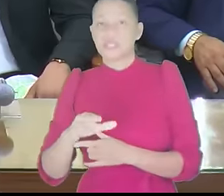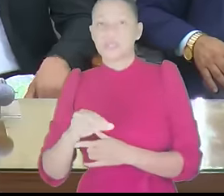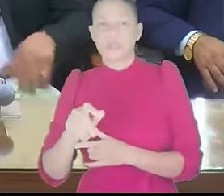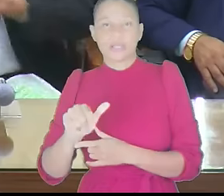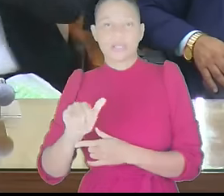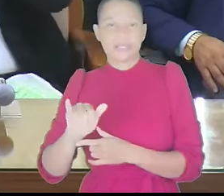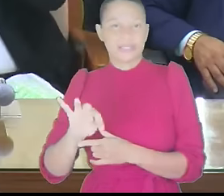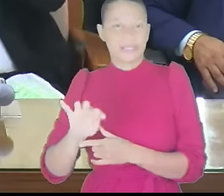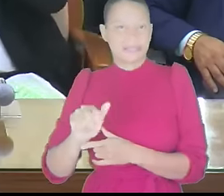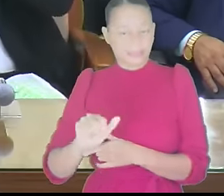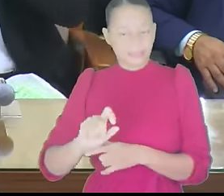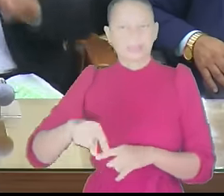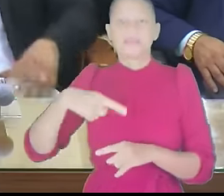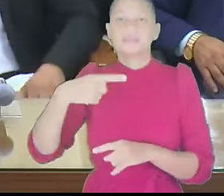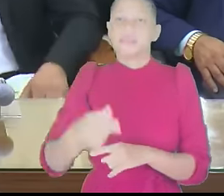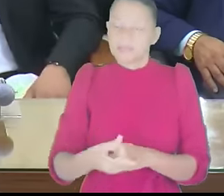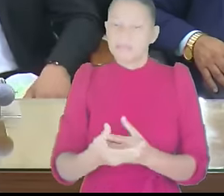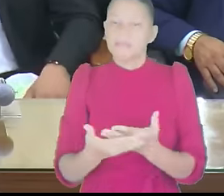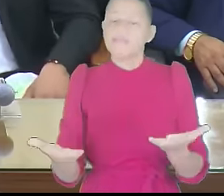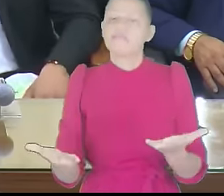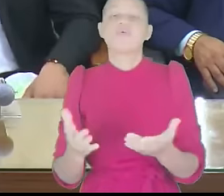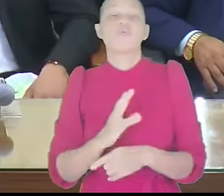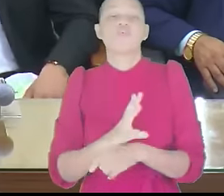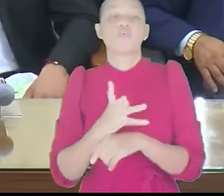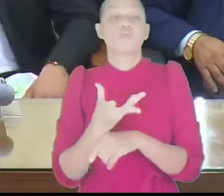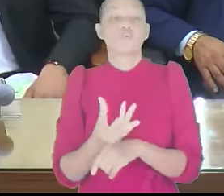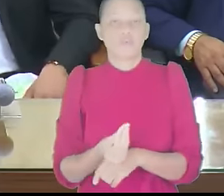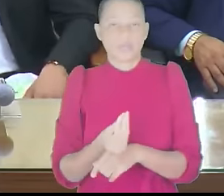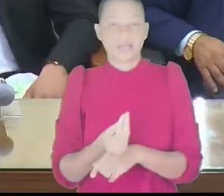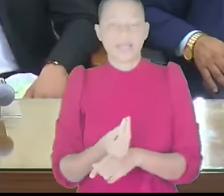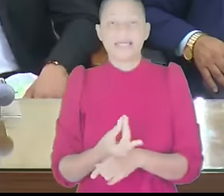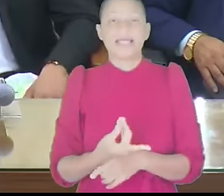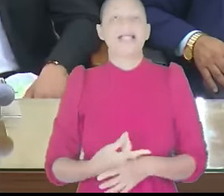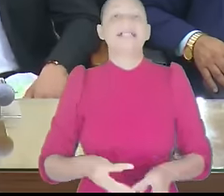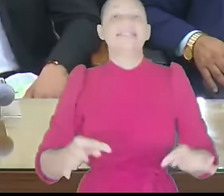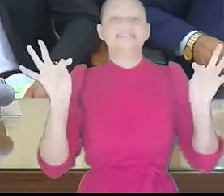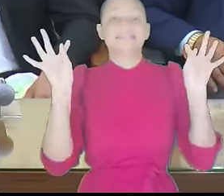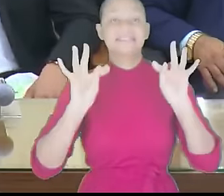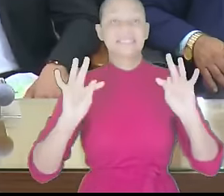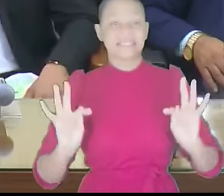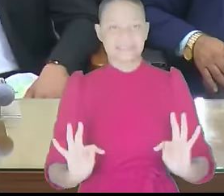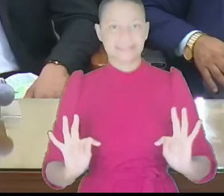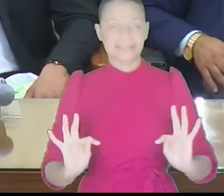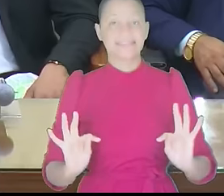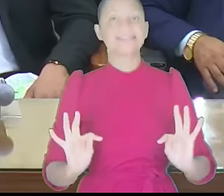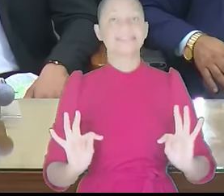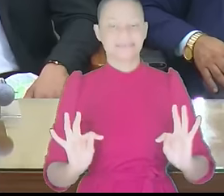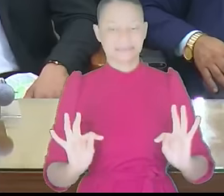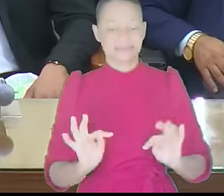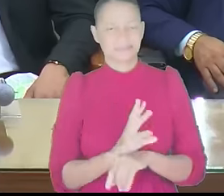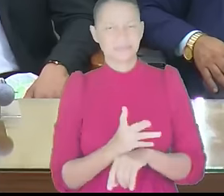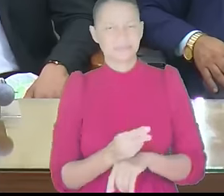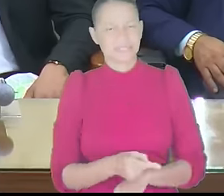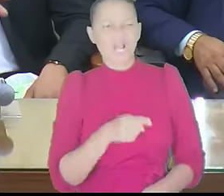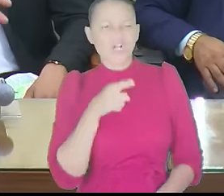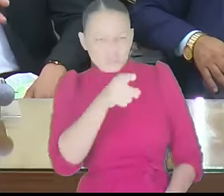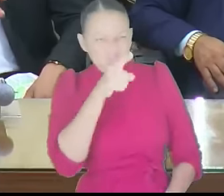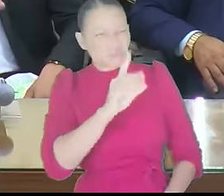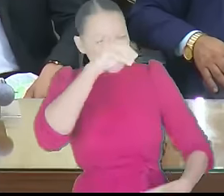veio a igreja de Tiatira. Jesus disse: tu tens lá